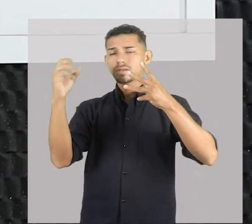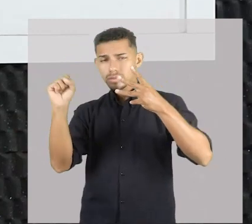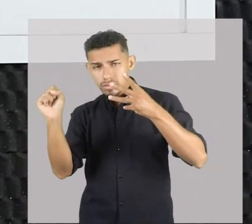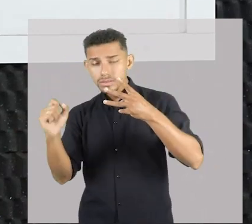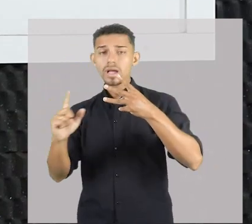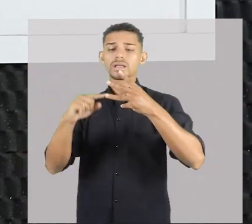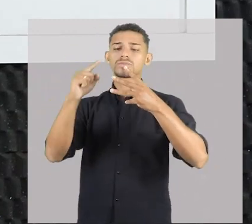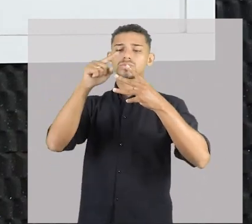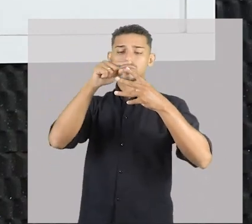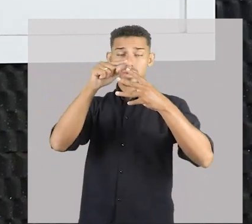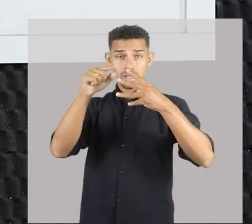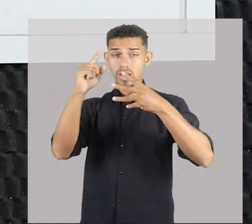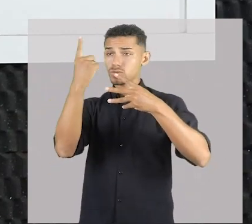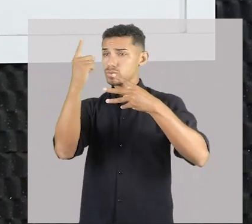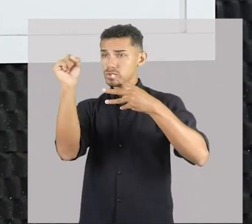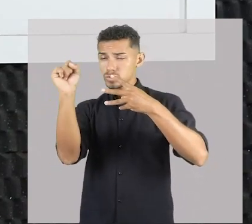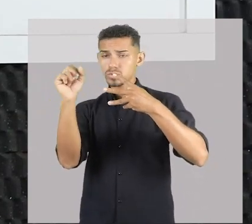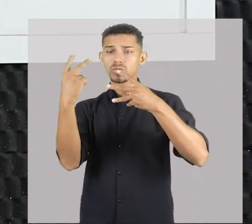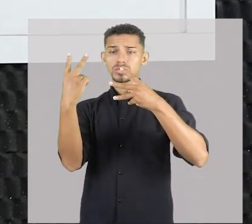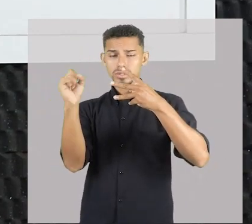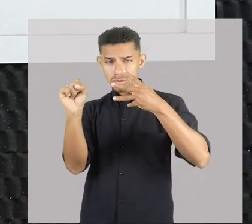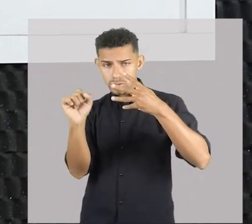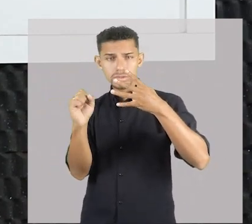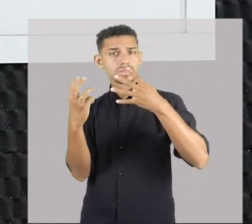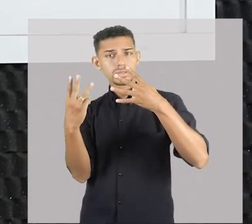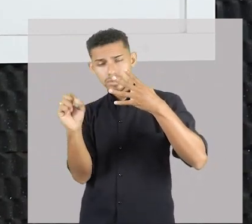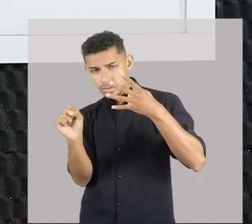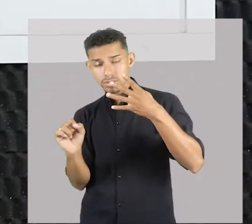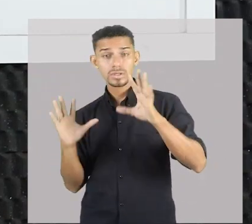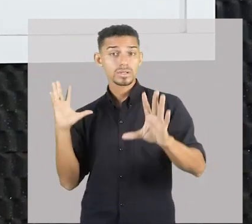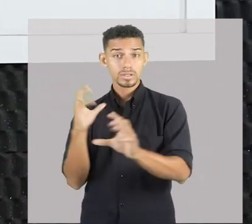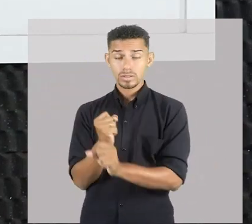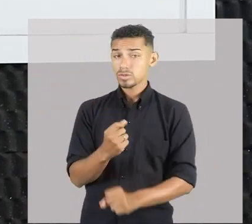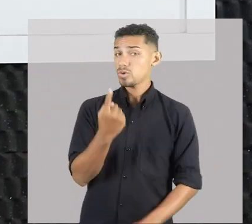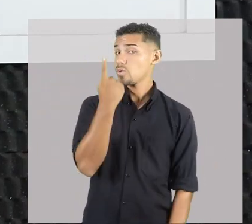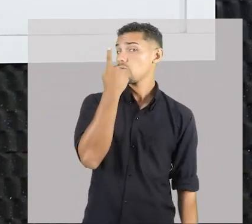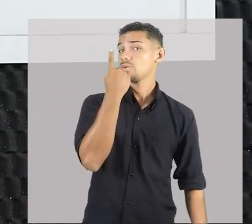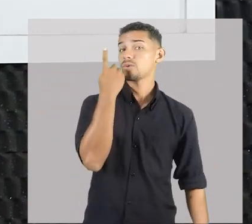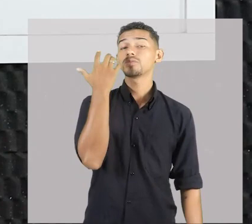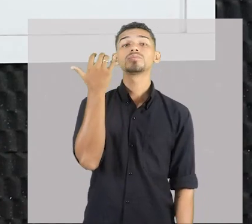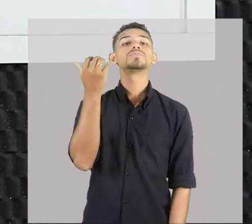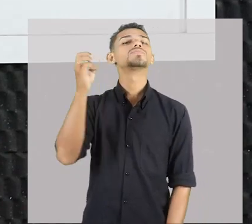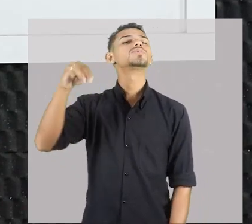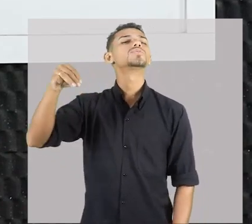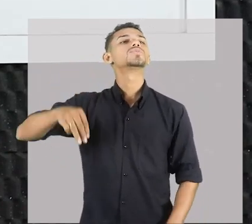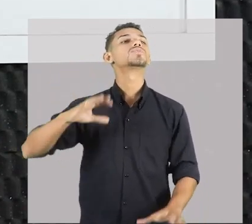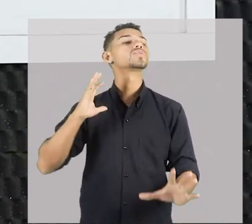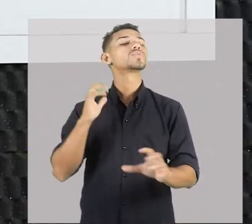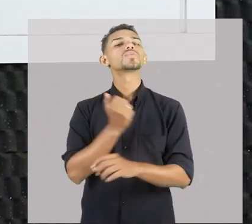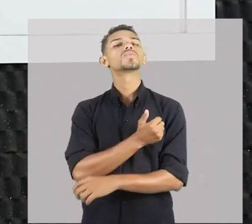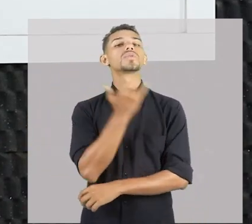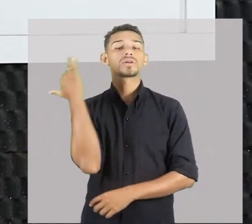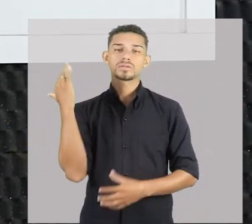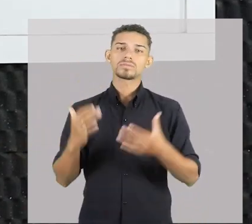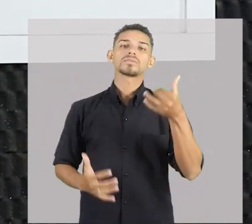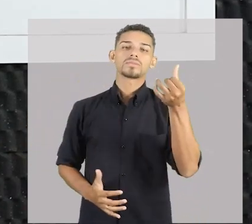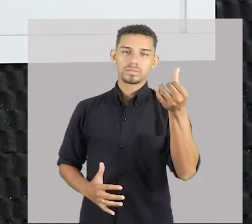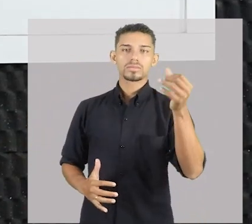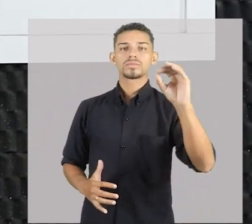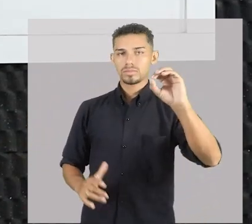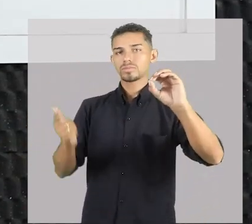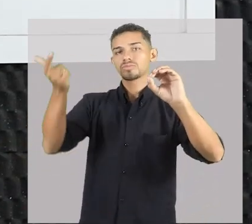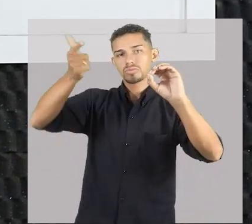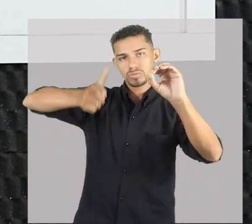cada segundo dá uma volta. Ao final de 1 minuto, deu quantas voltas? Isso,